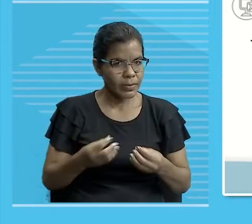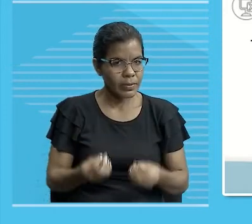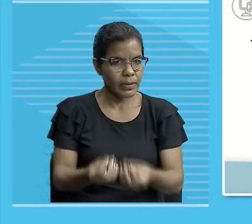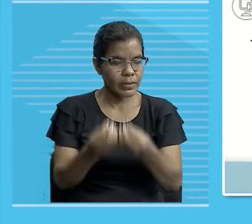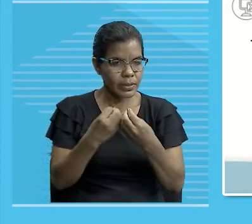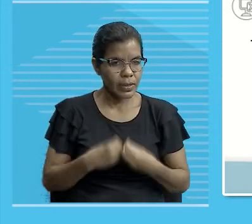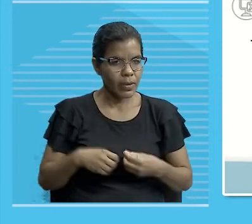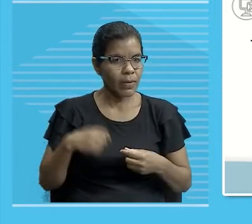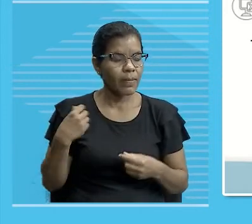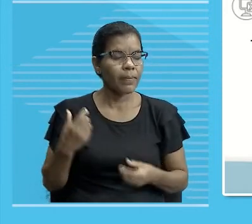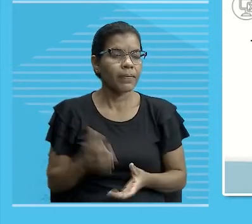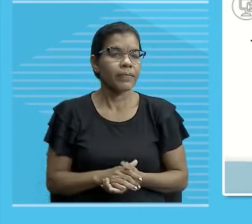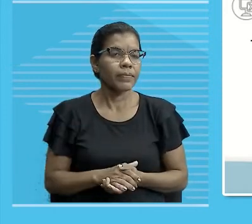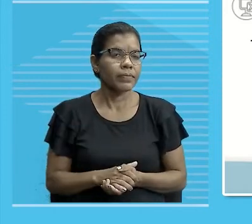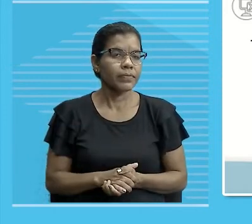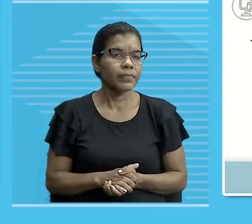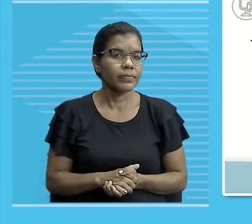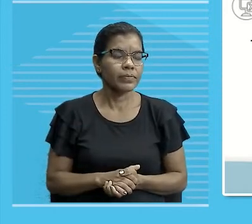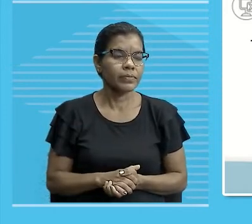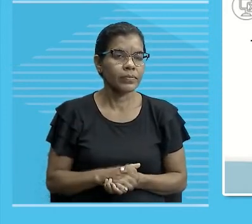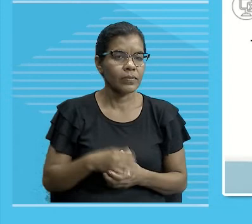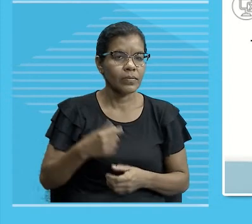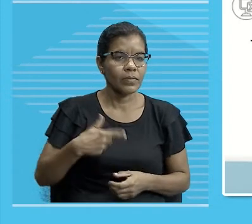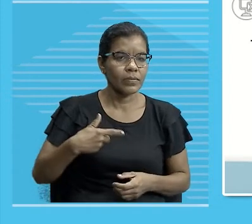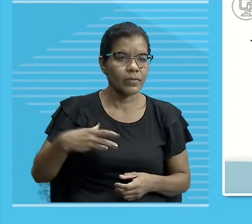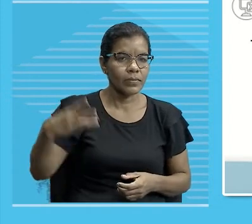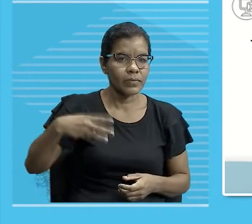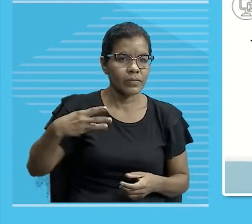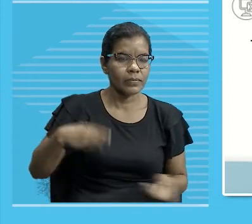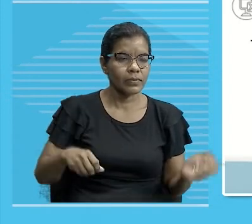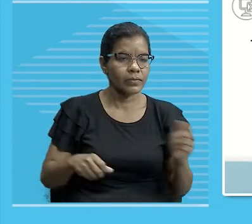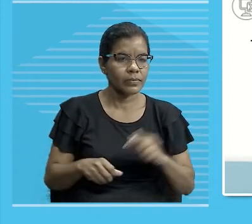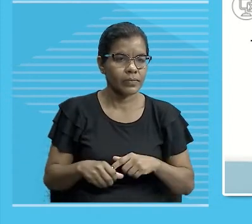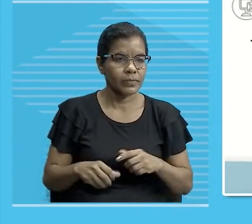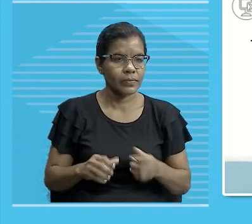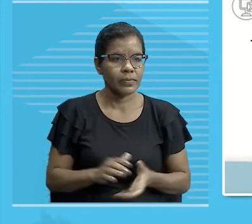saber. 2 minutos e eu volto. Até já.